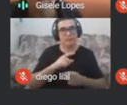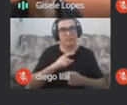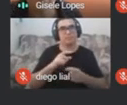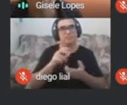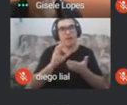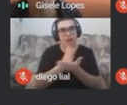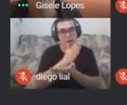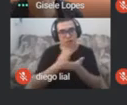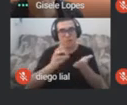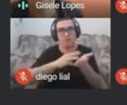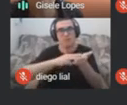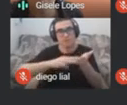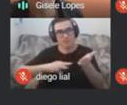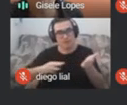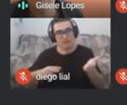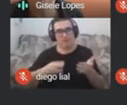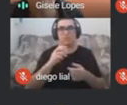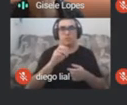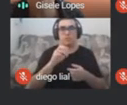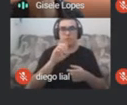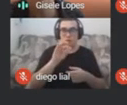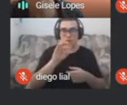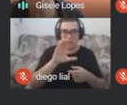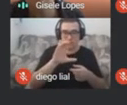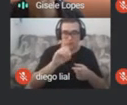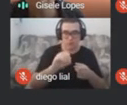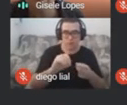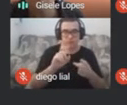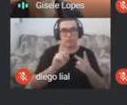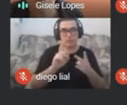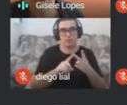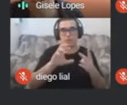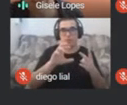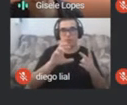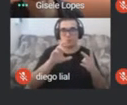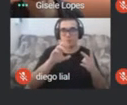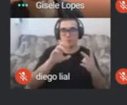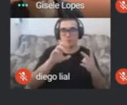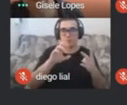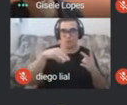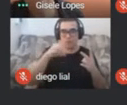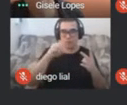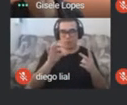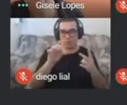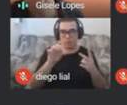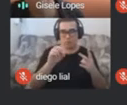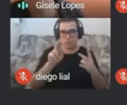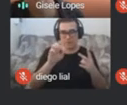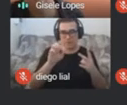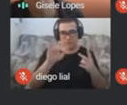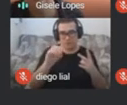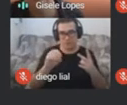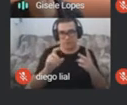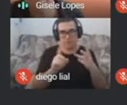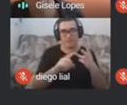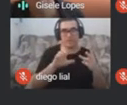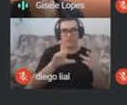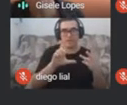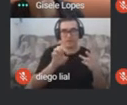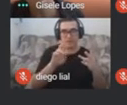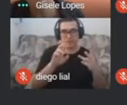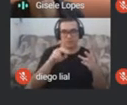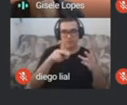métodos eletroanalíticos. Esses métodos, eles são os mais utilizados hoje em dia, são ideal